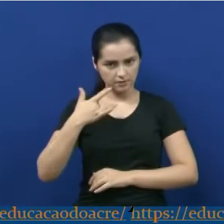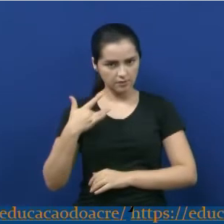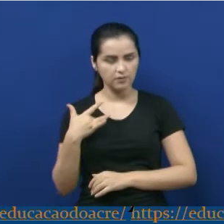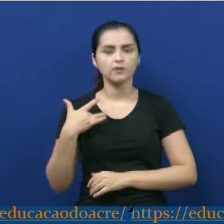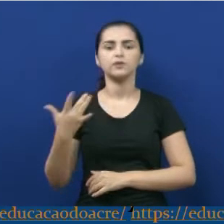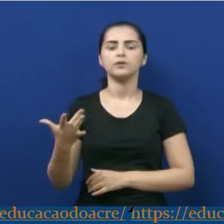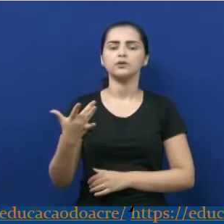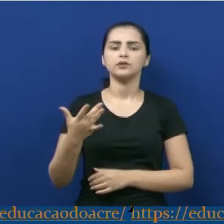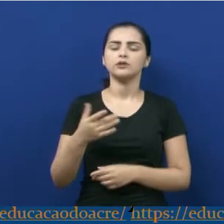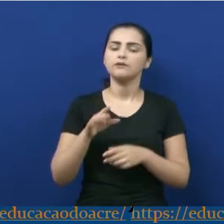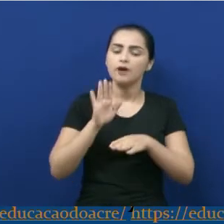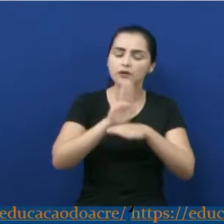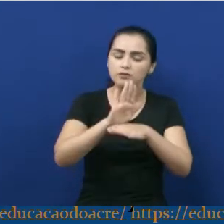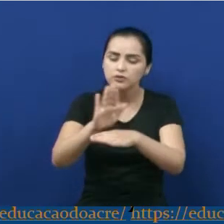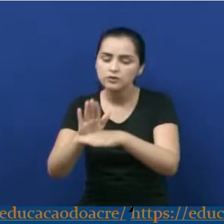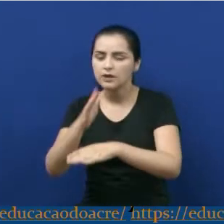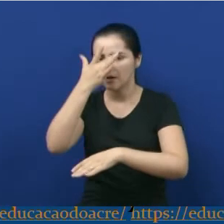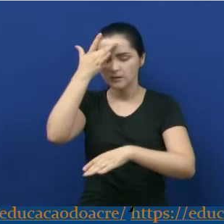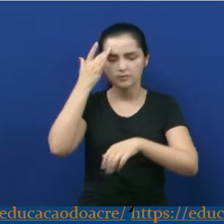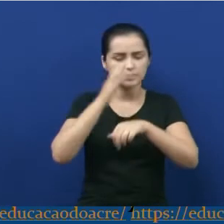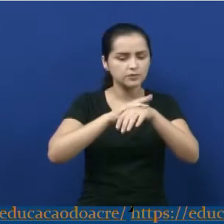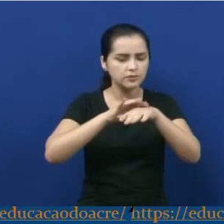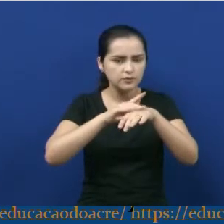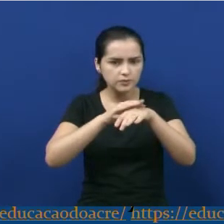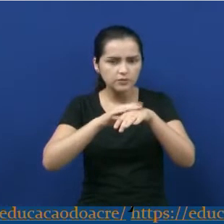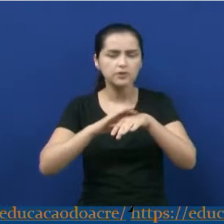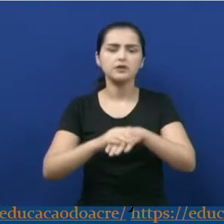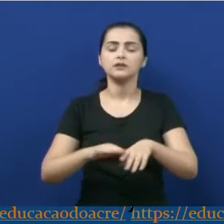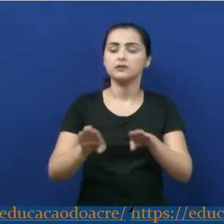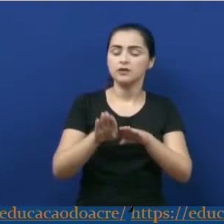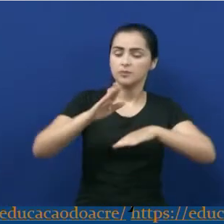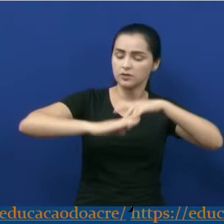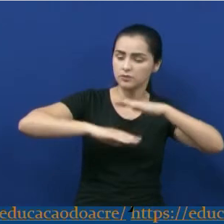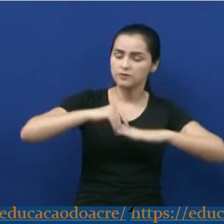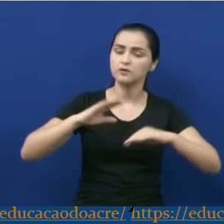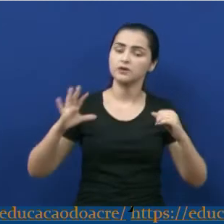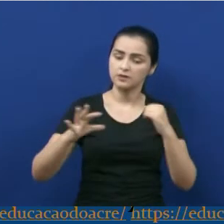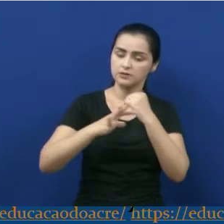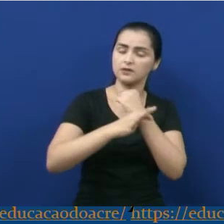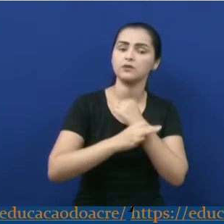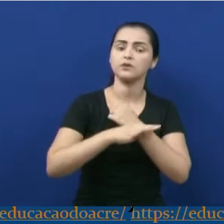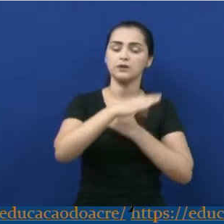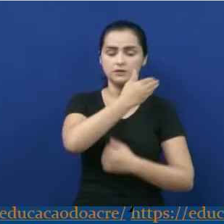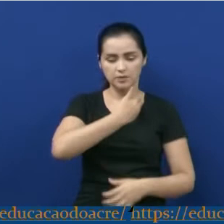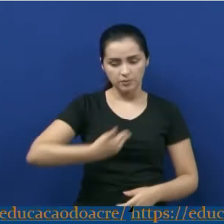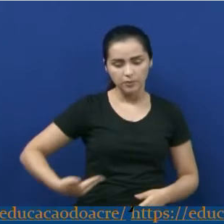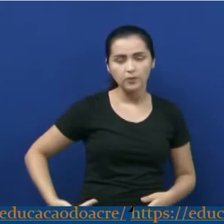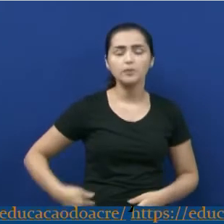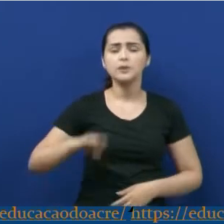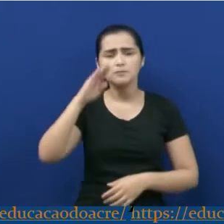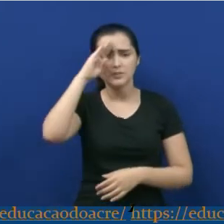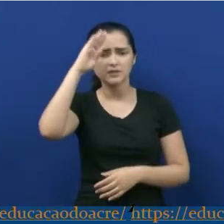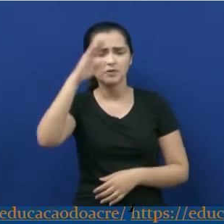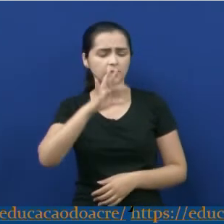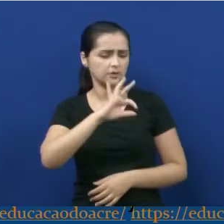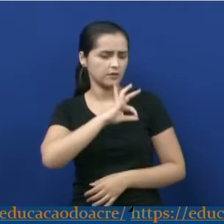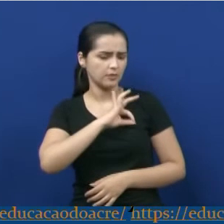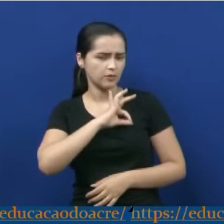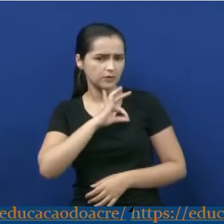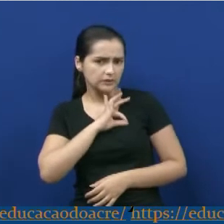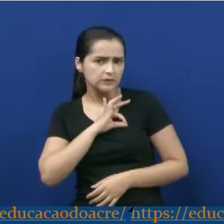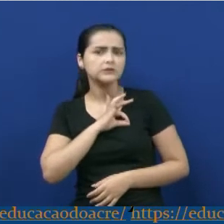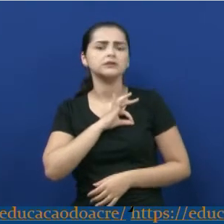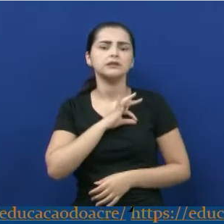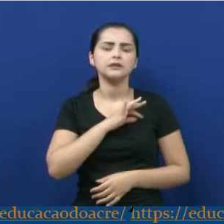tratando dos enfermos e os profissionais de segurança pública principalmente com a ação ostensiva da polícia militar